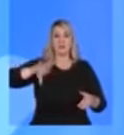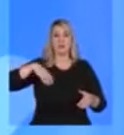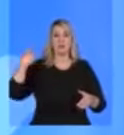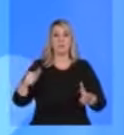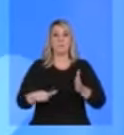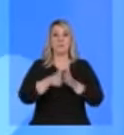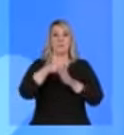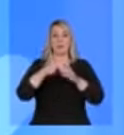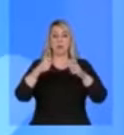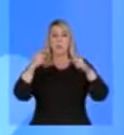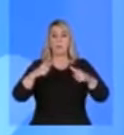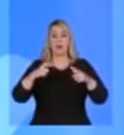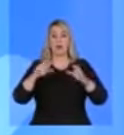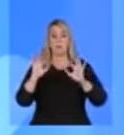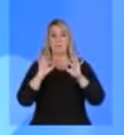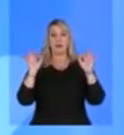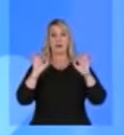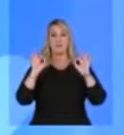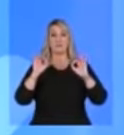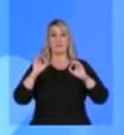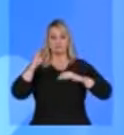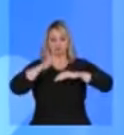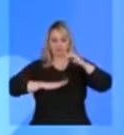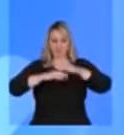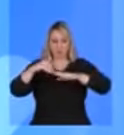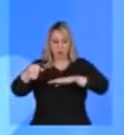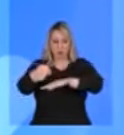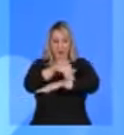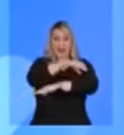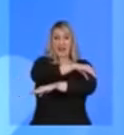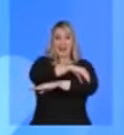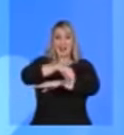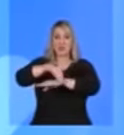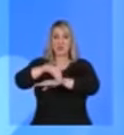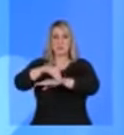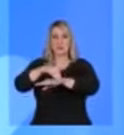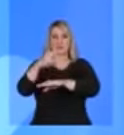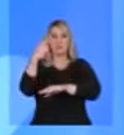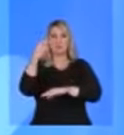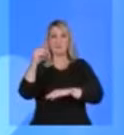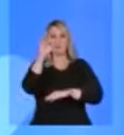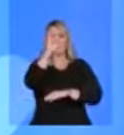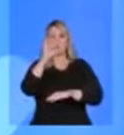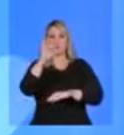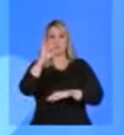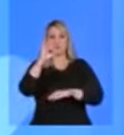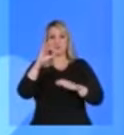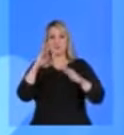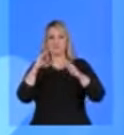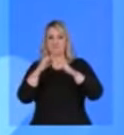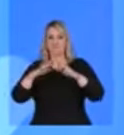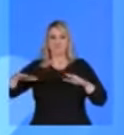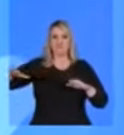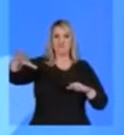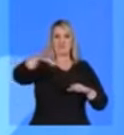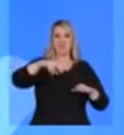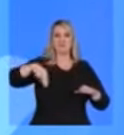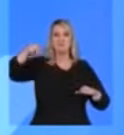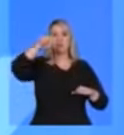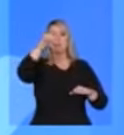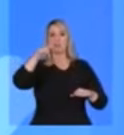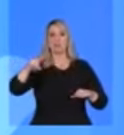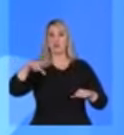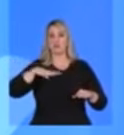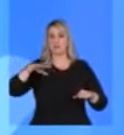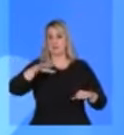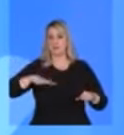primeiro bairro Maravilha que é recuperação de calçadas nós recuperamos 20% da área urbana da Zona Oeste da da zona norte da